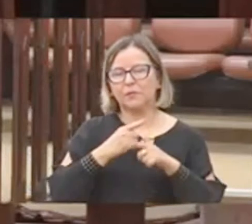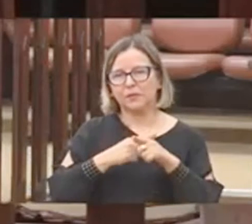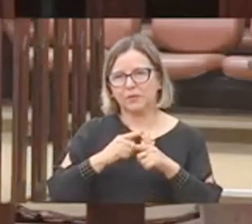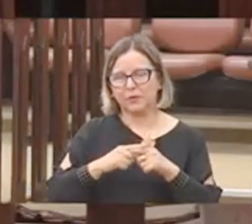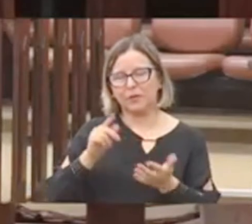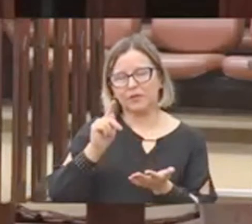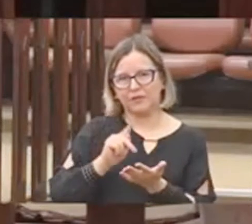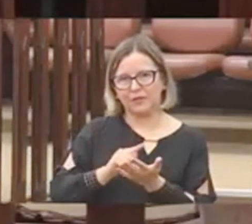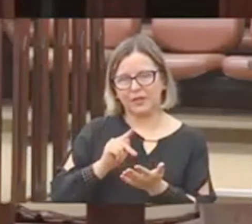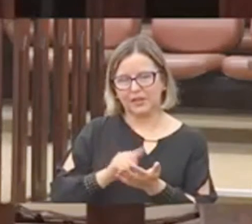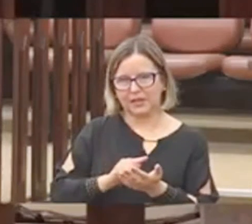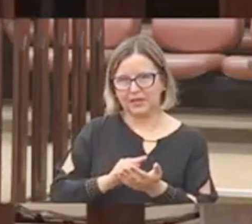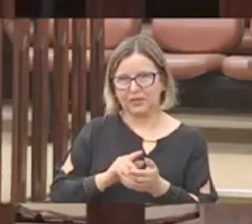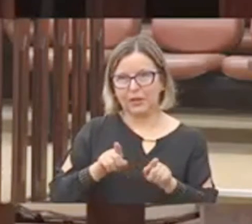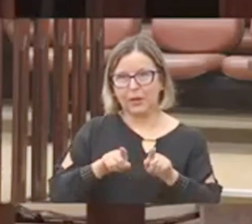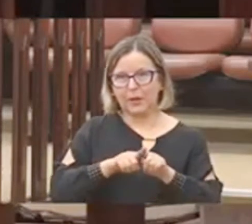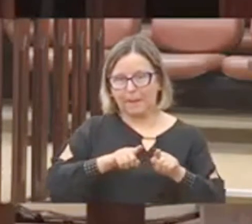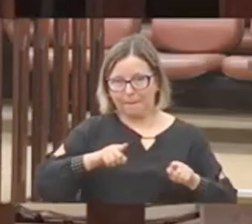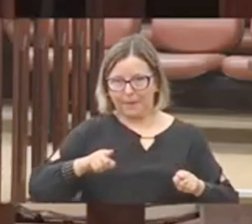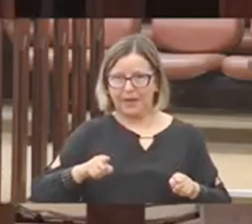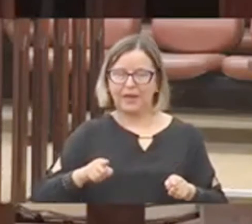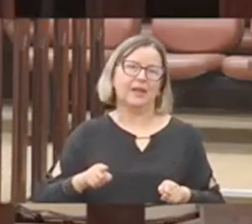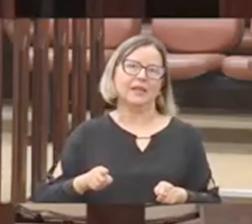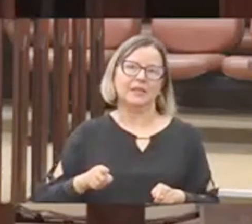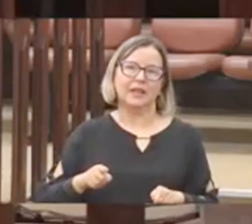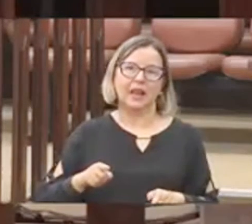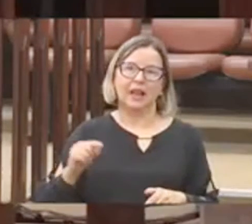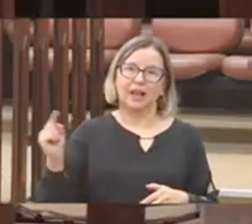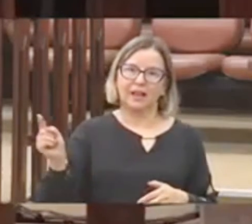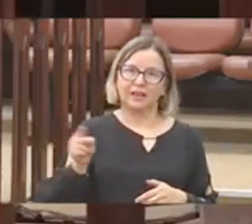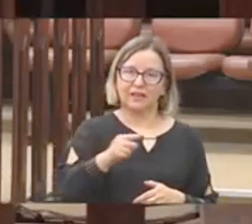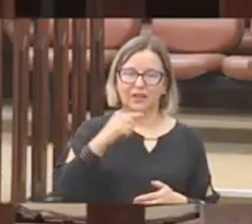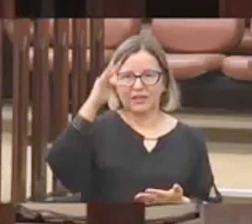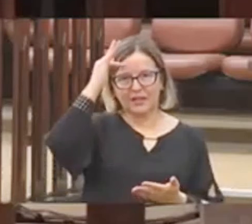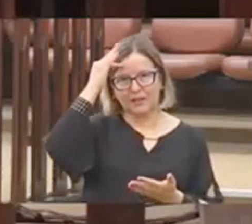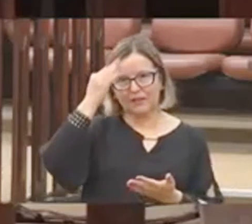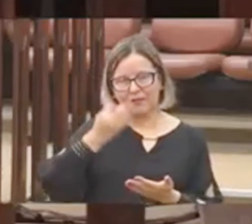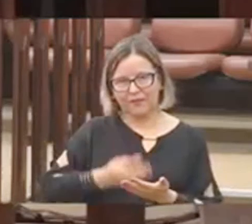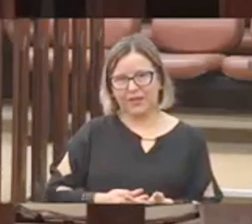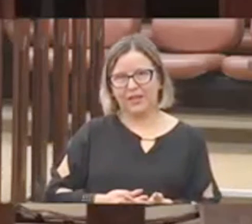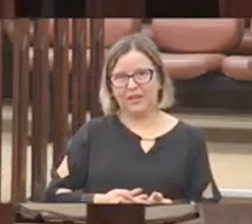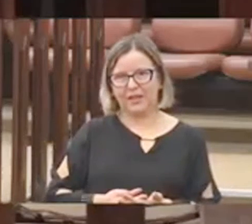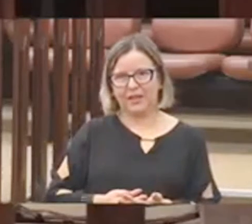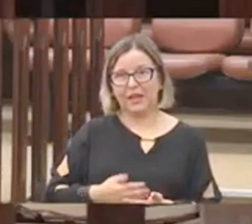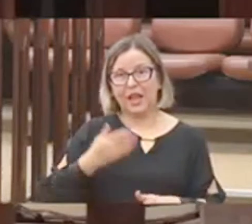Porque é evidente que quando nós não estamos passando por nenhum tipo de dificuldade,